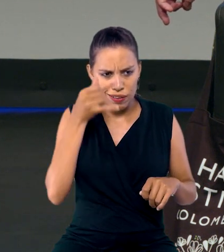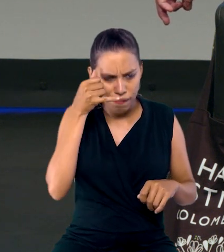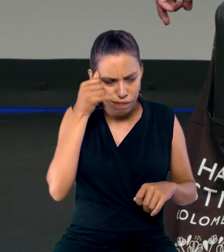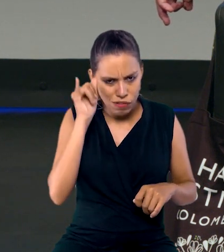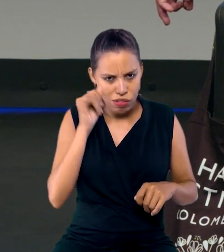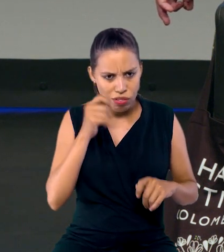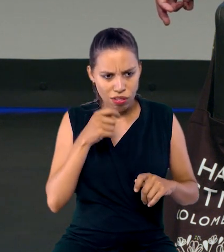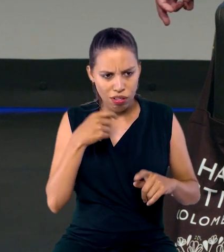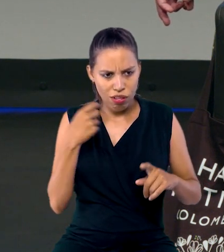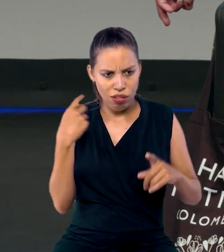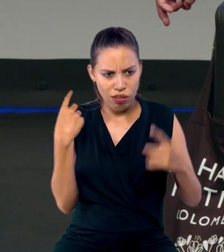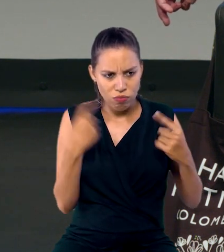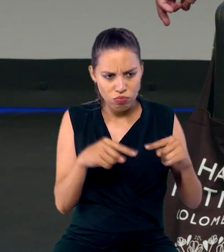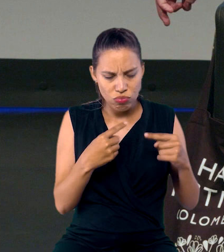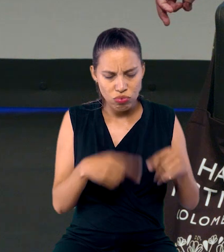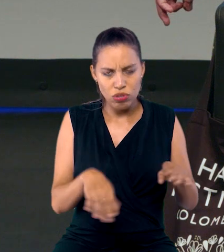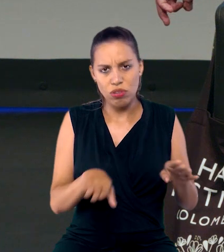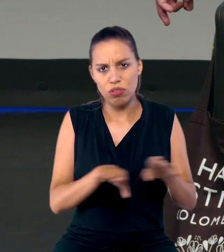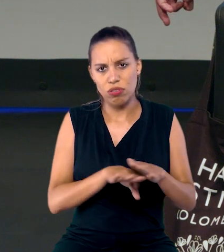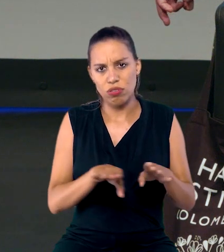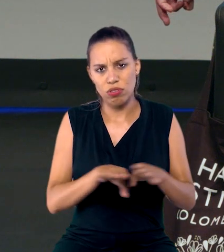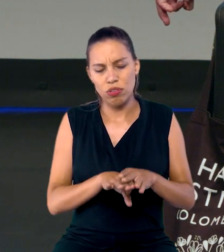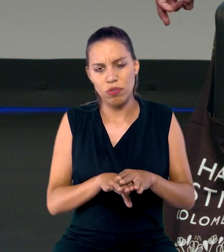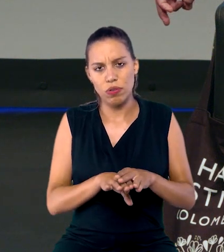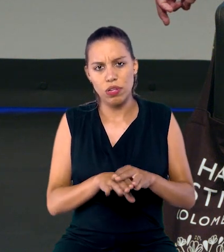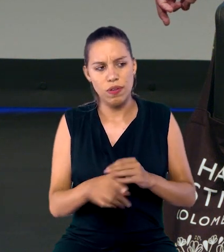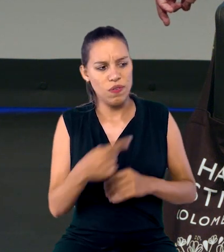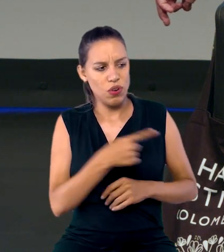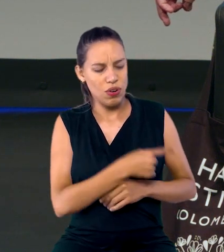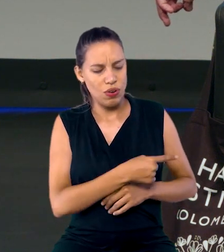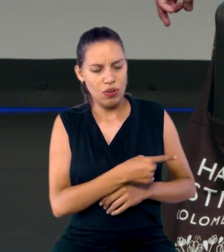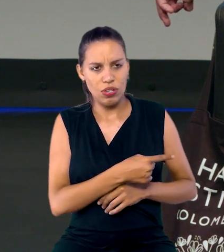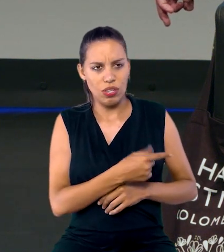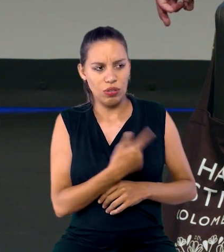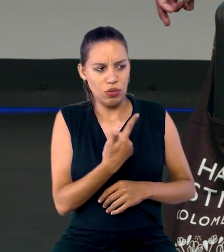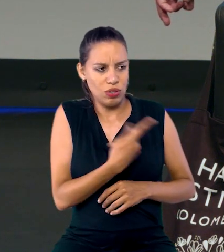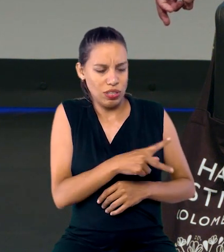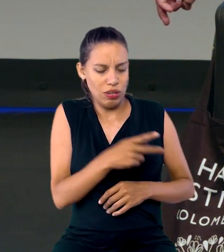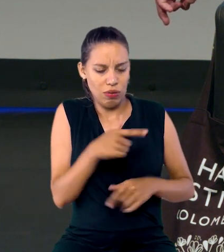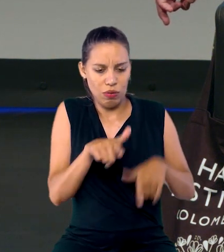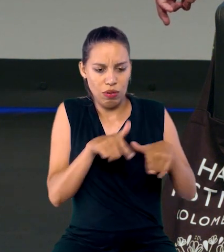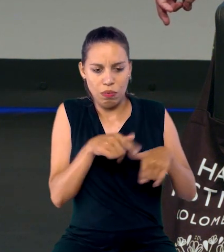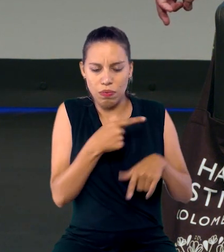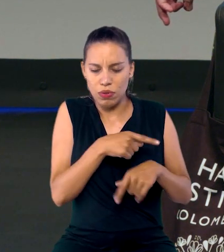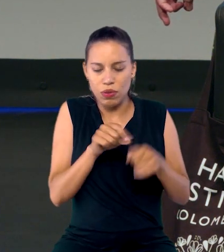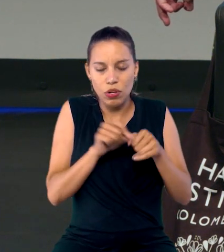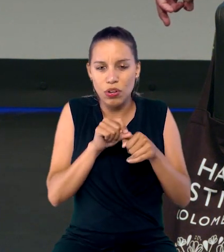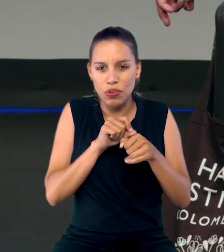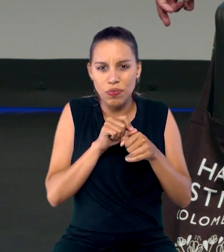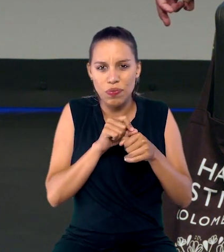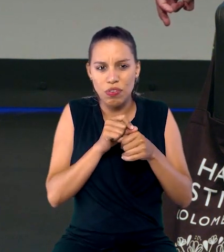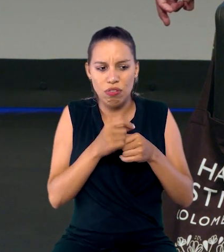à violência, ao sofrimento. E no seu trabalho você não faz isso, né? Eu acho que